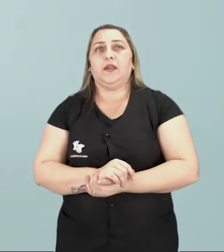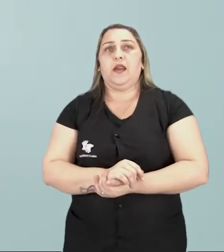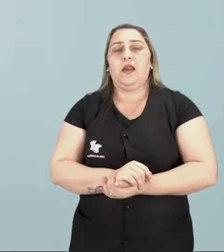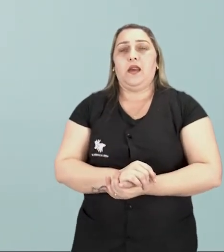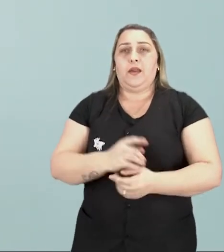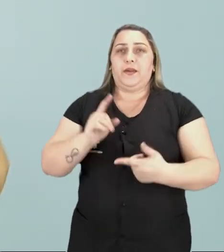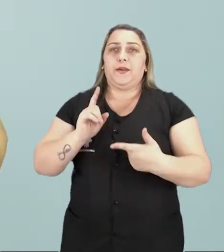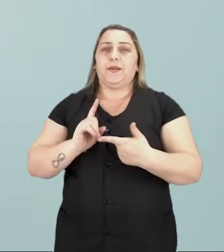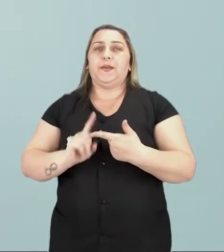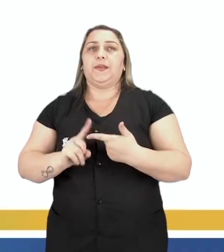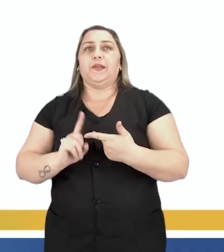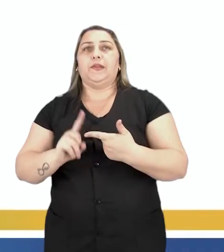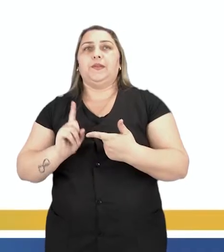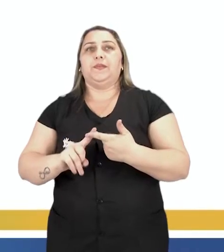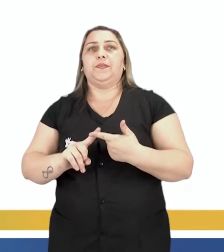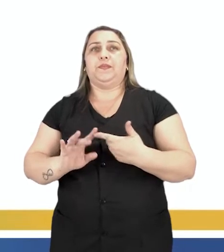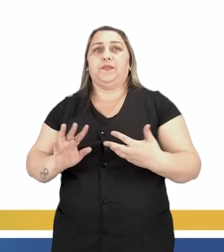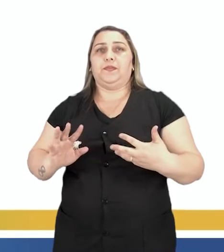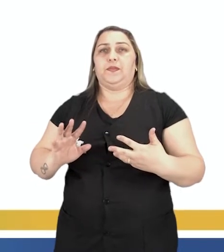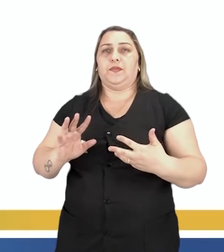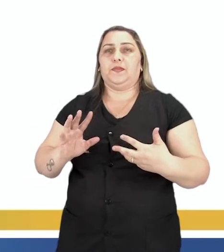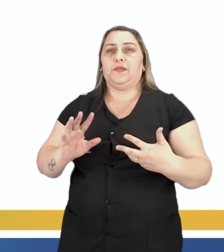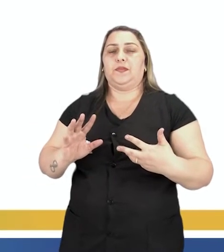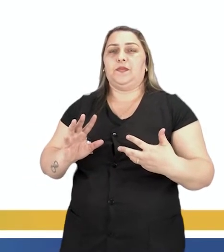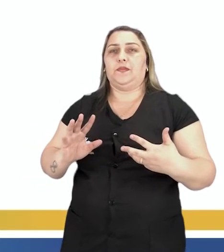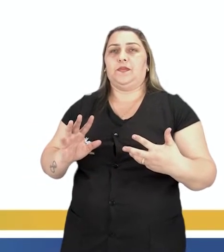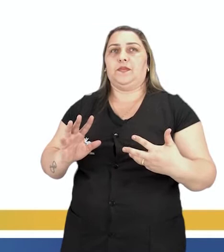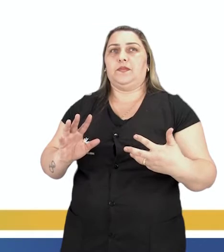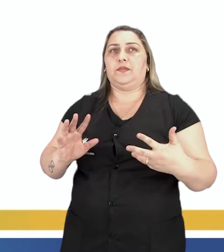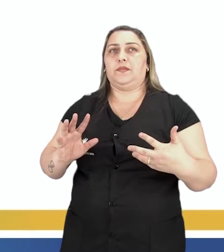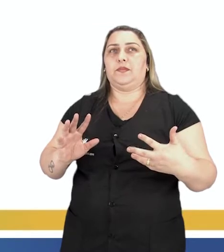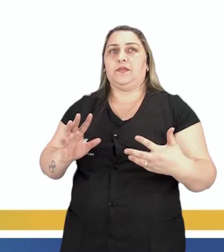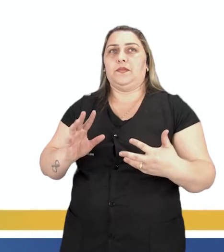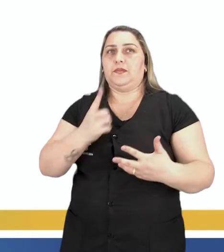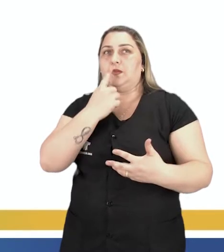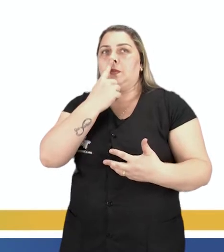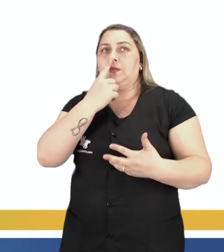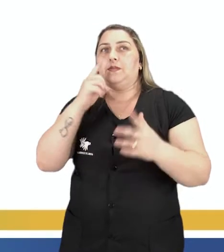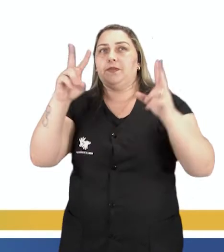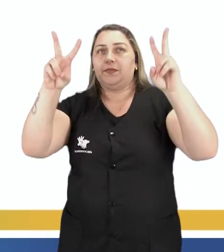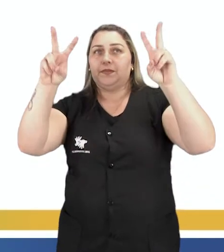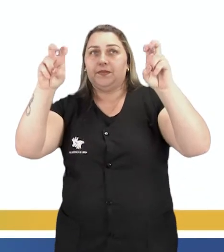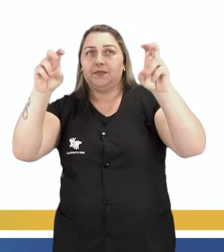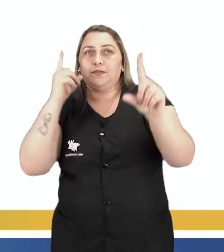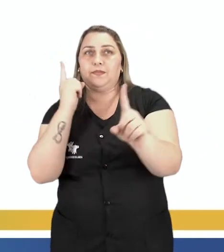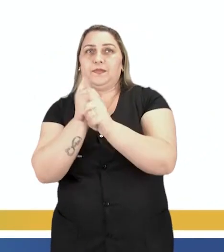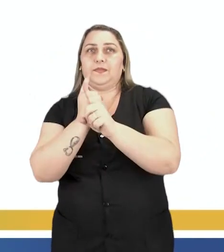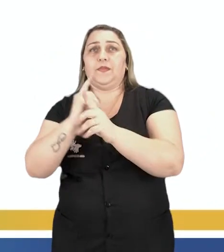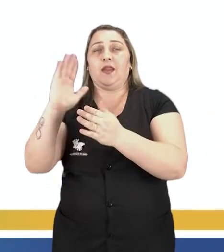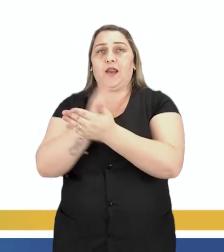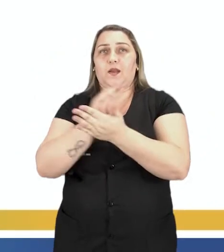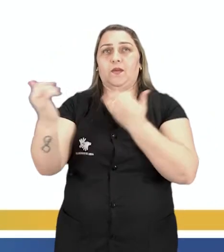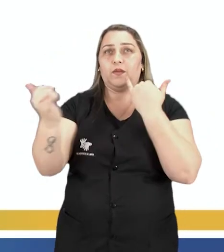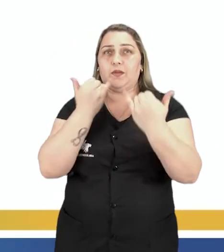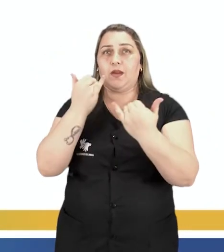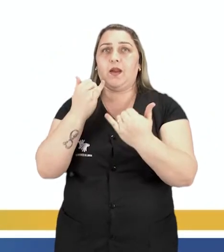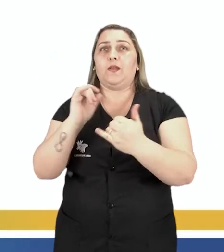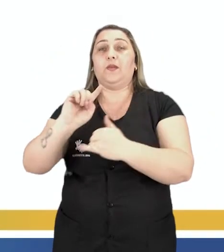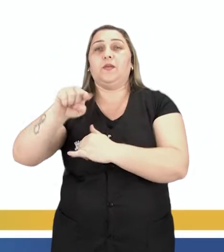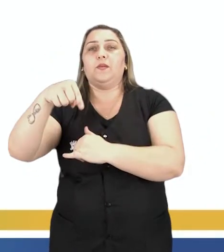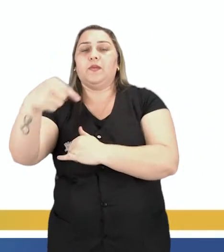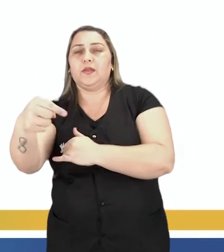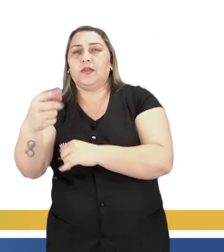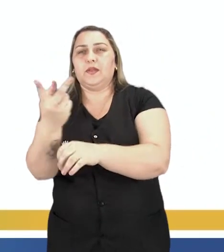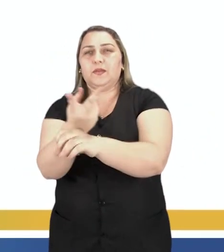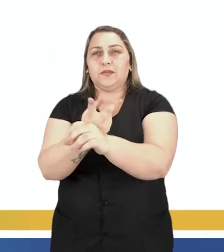O segundo é o envolvimento com o tema. Depois de encontrar algumas fontes, o próximo passo é descobrir quais